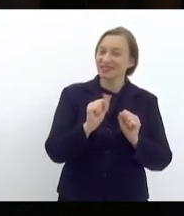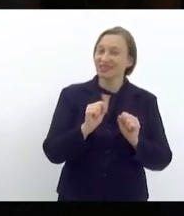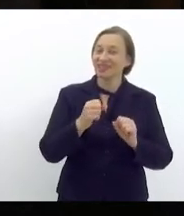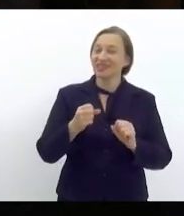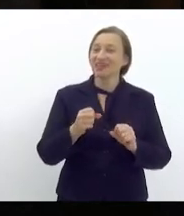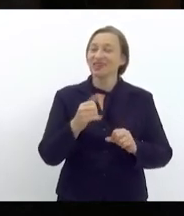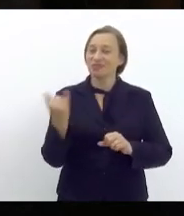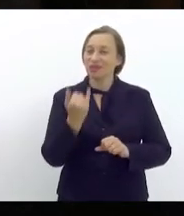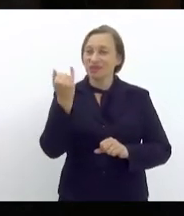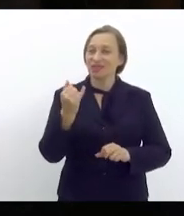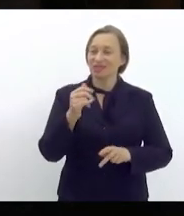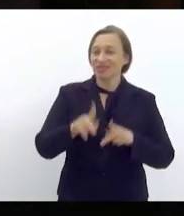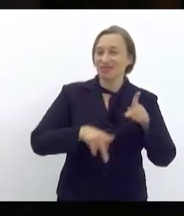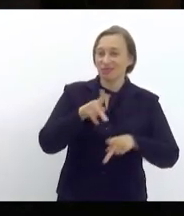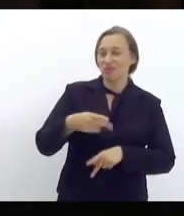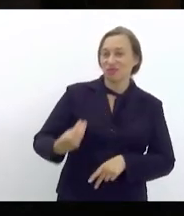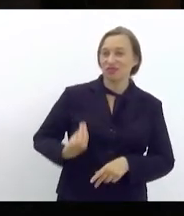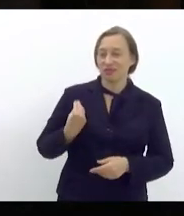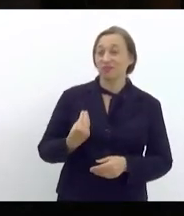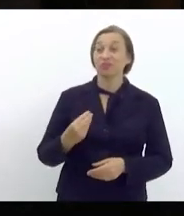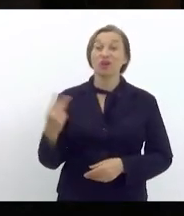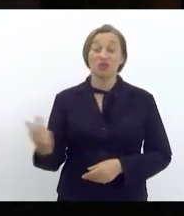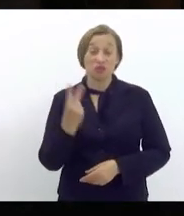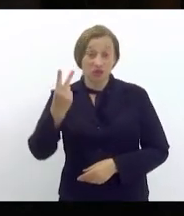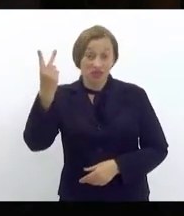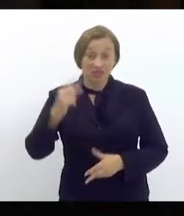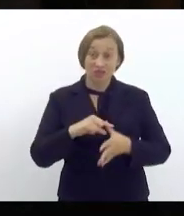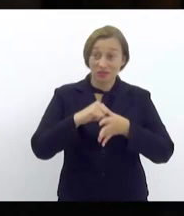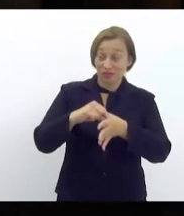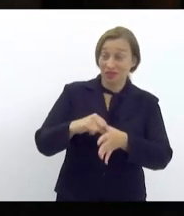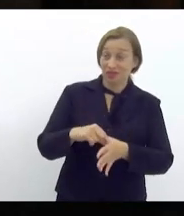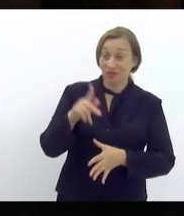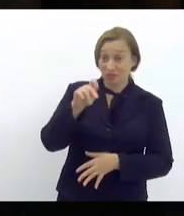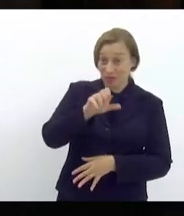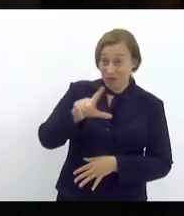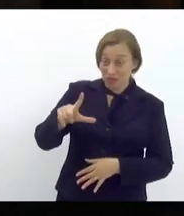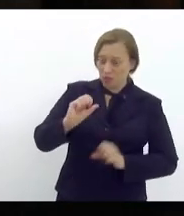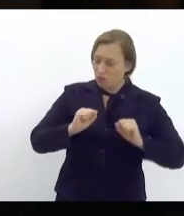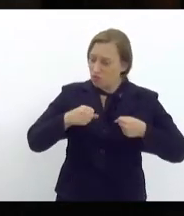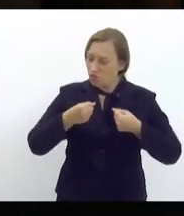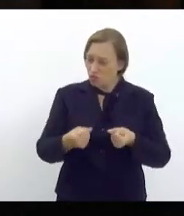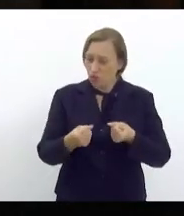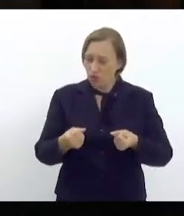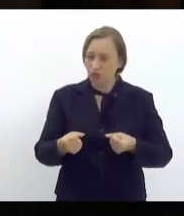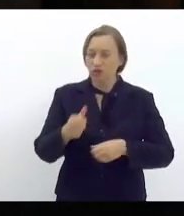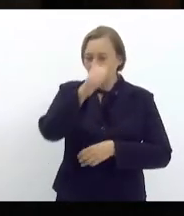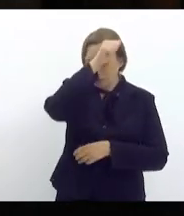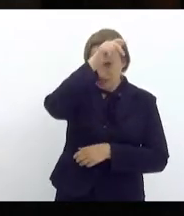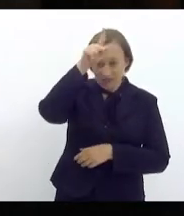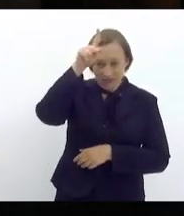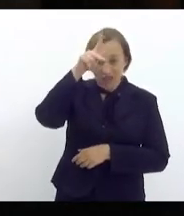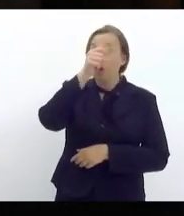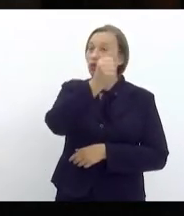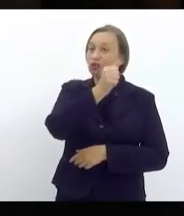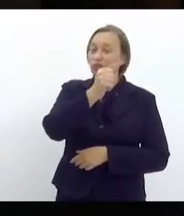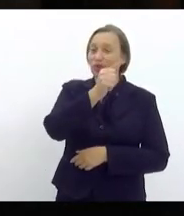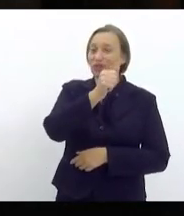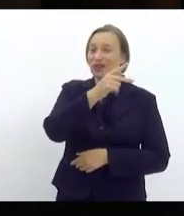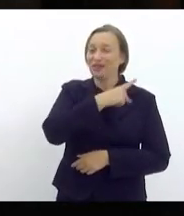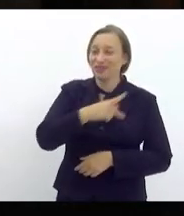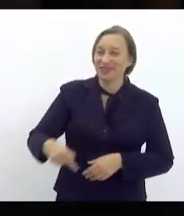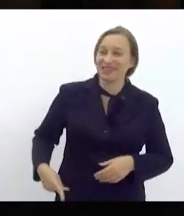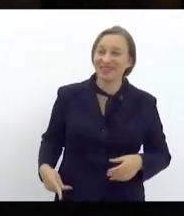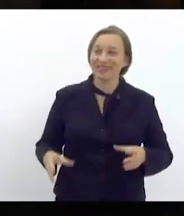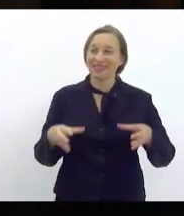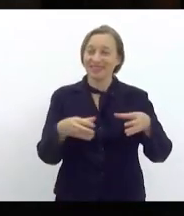vida do povo eu valorizo aqui na condição de líder do pessoal os esforços do presidente da comissão de orçamento André